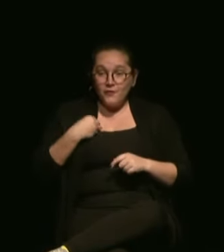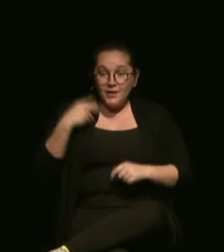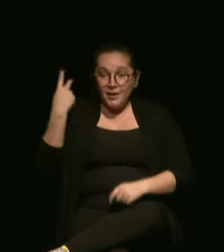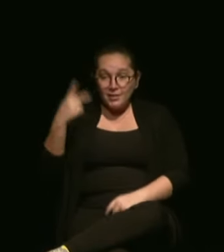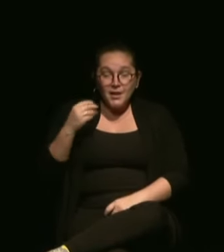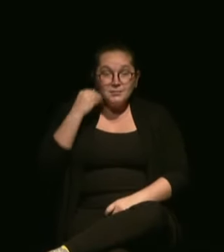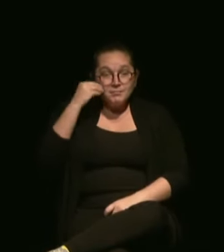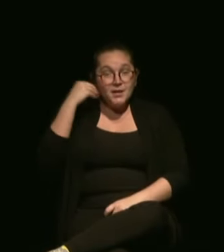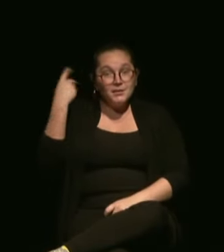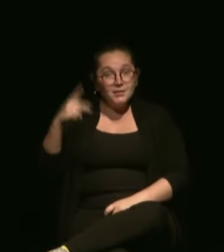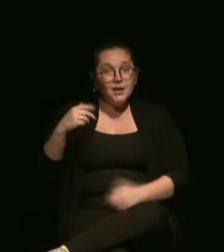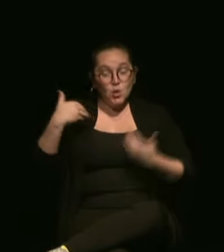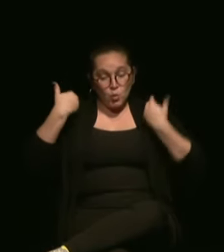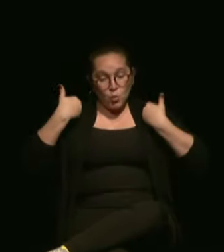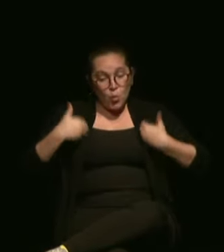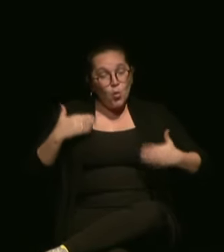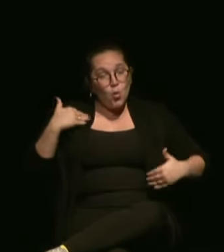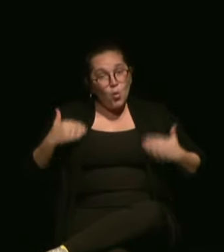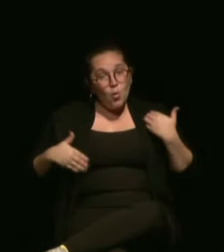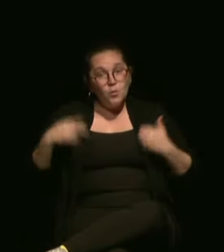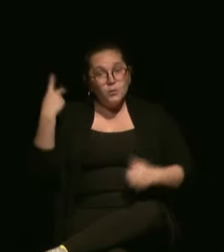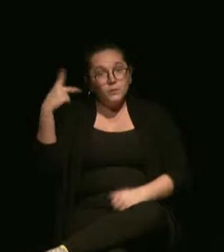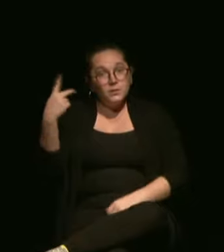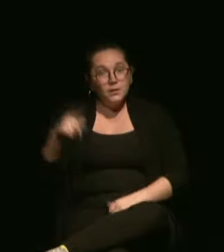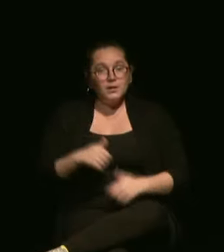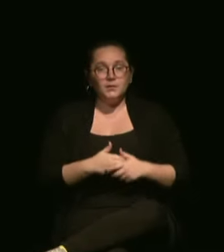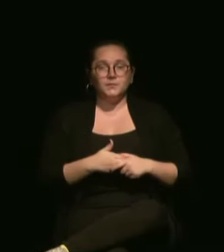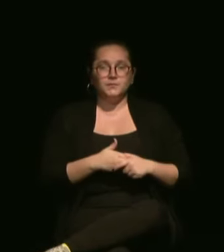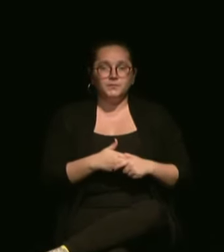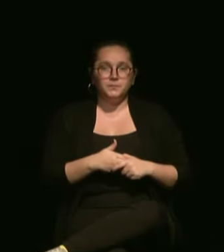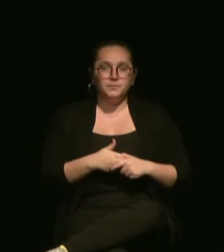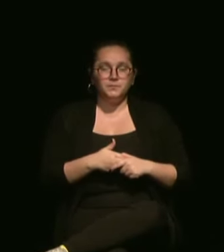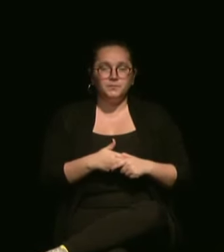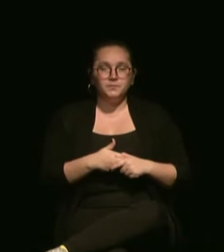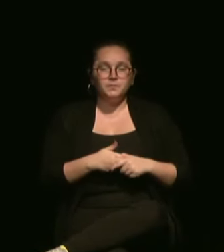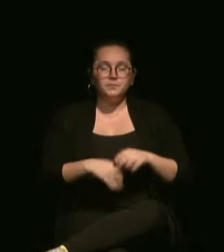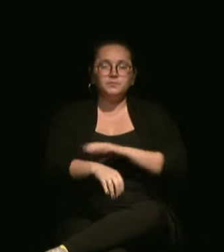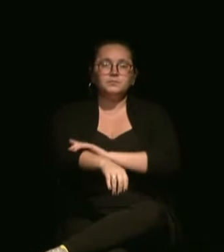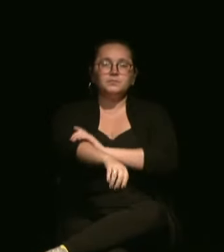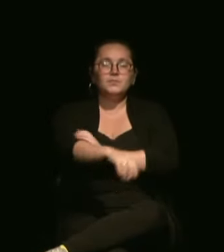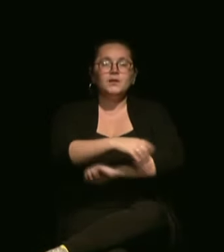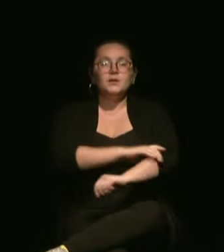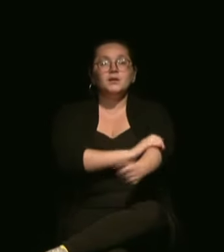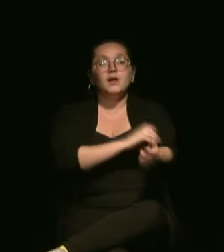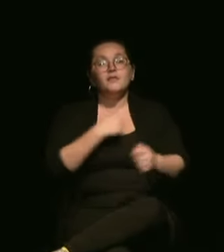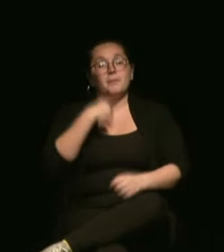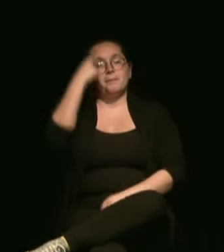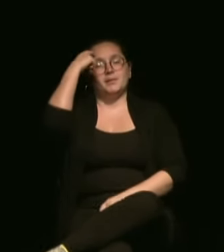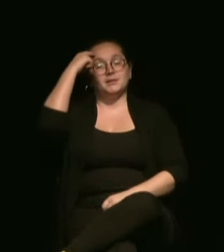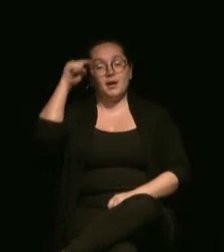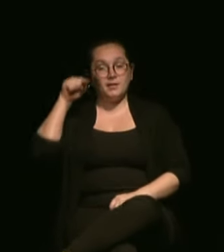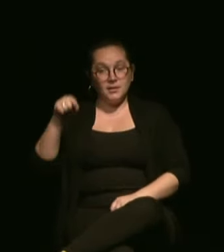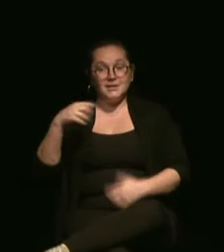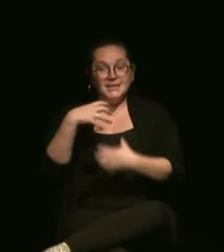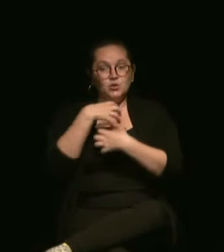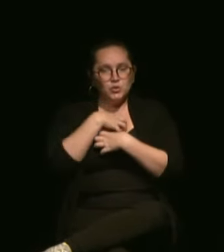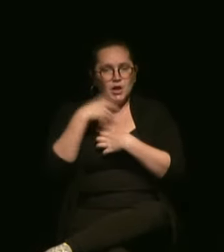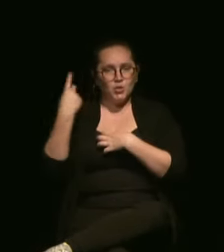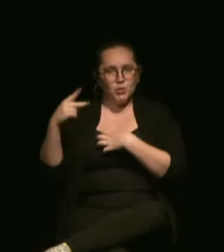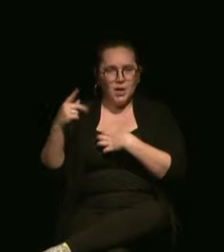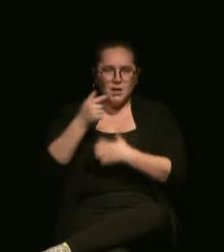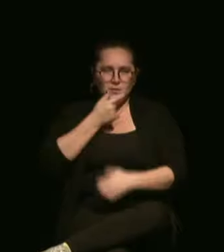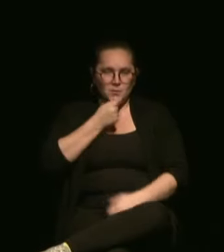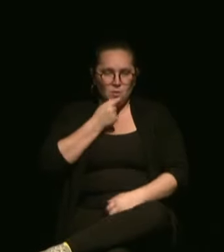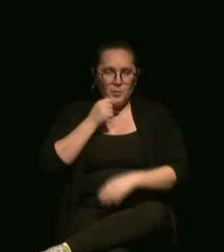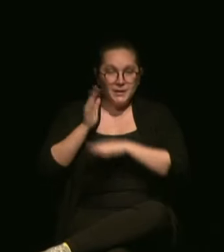ele, no corpo dele. É essa ideia de que o cinema do Coutinho vai refutar